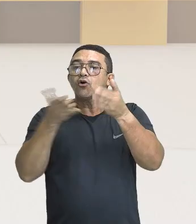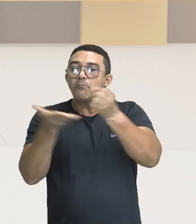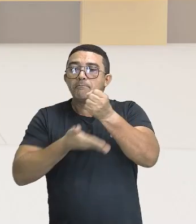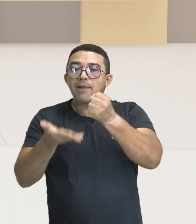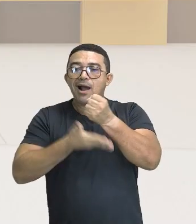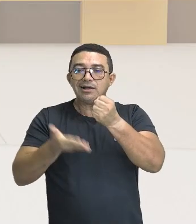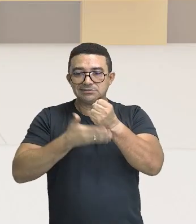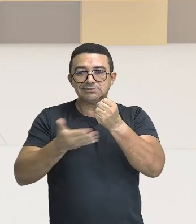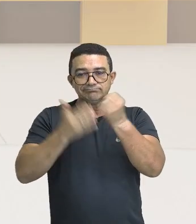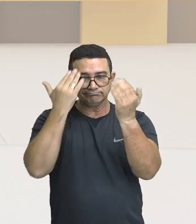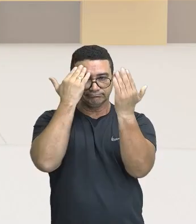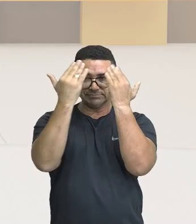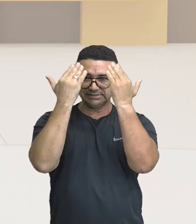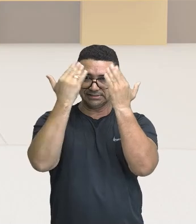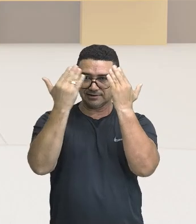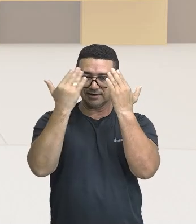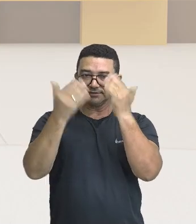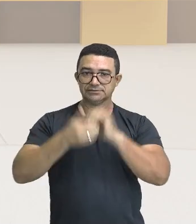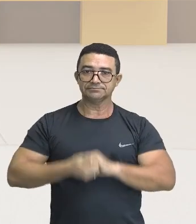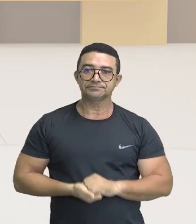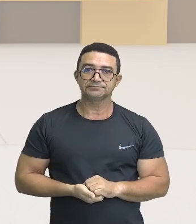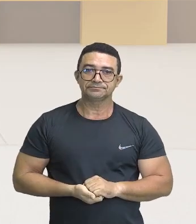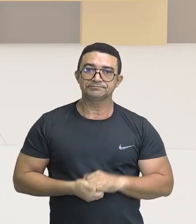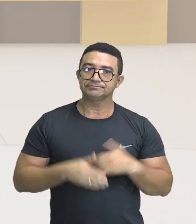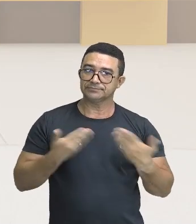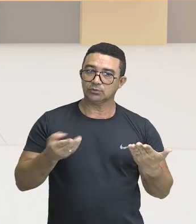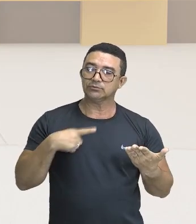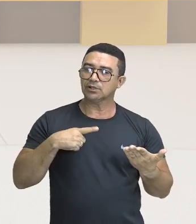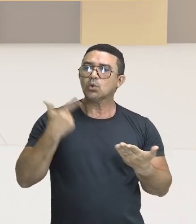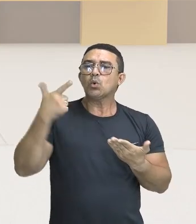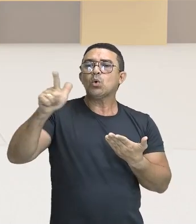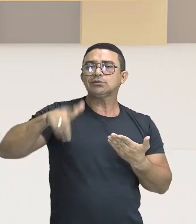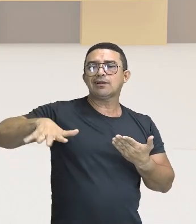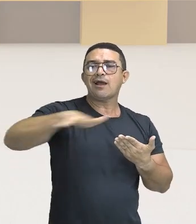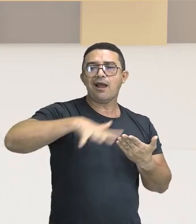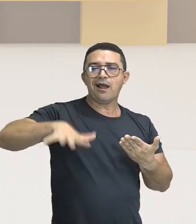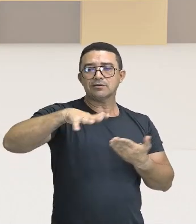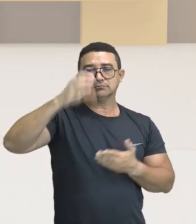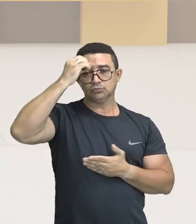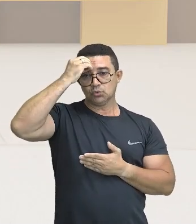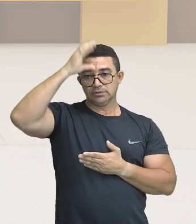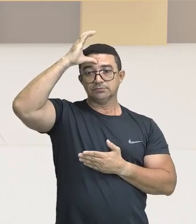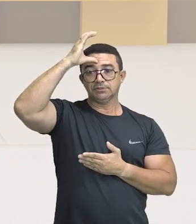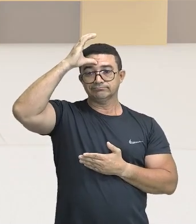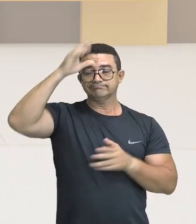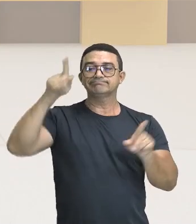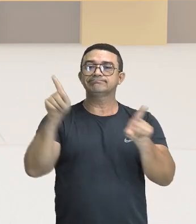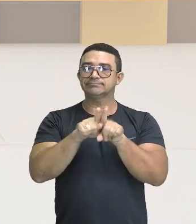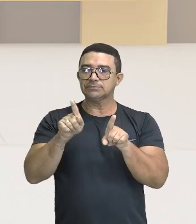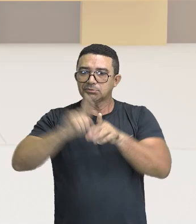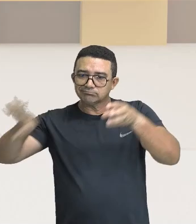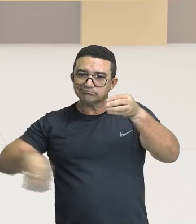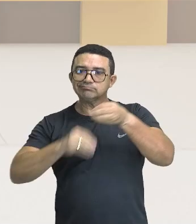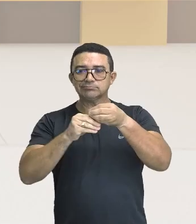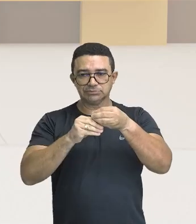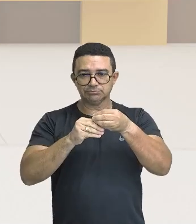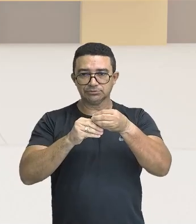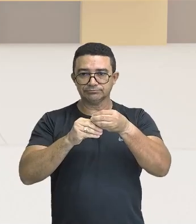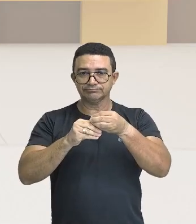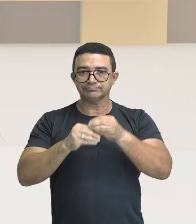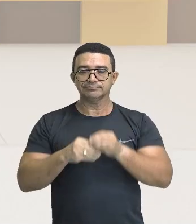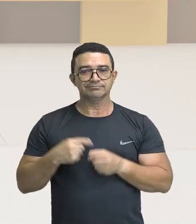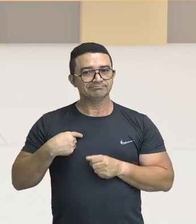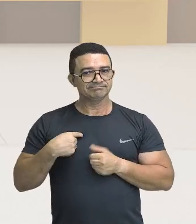psicanálise. Observem aí que nós temos outro campo do conhecimento que também contribui. Eu acho